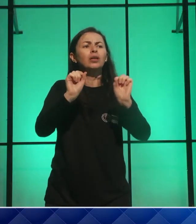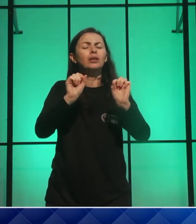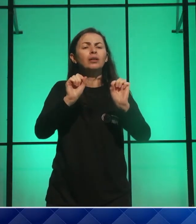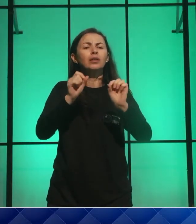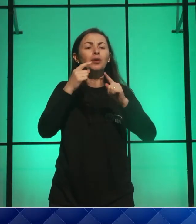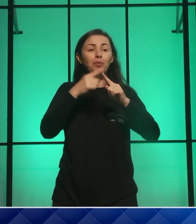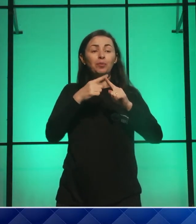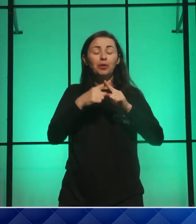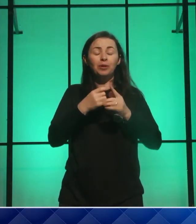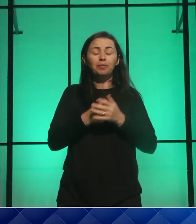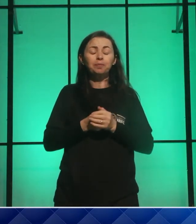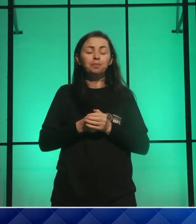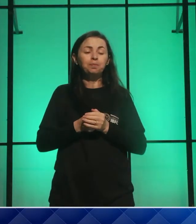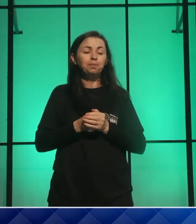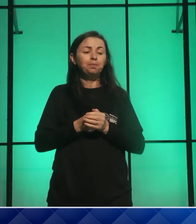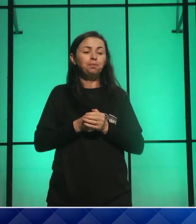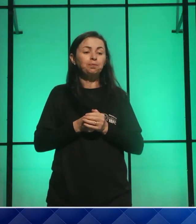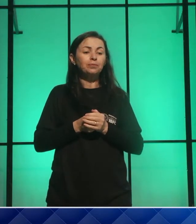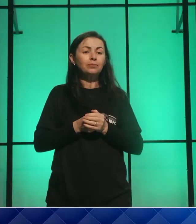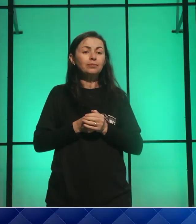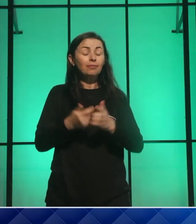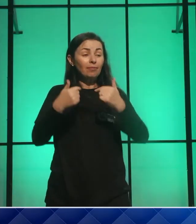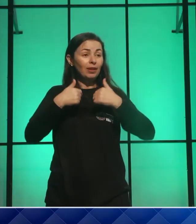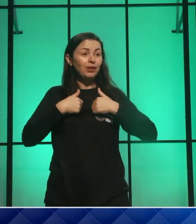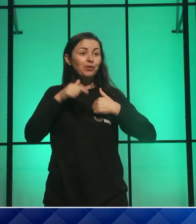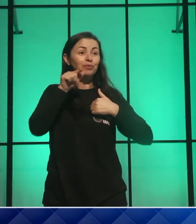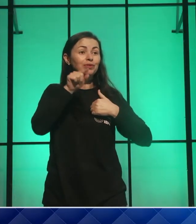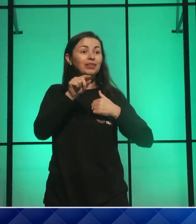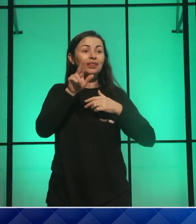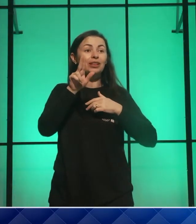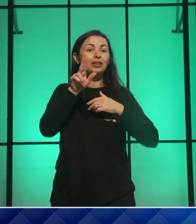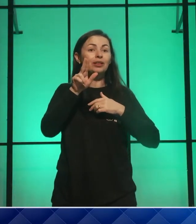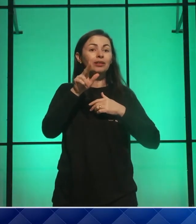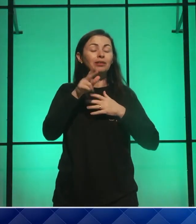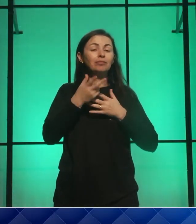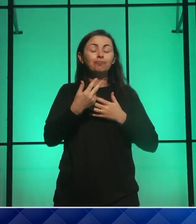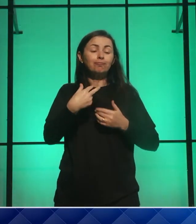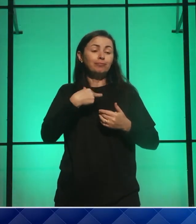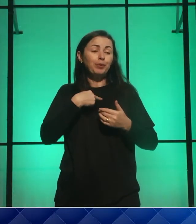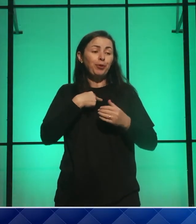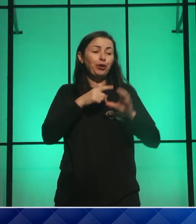A verdade é que eu e você não podemos contar com a economia.